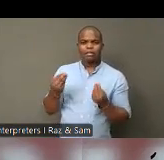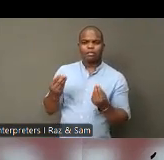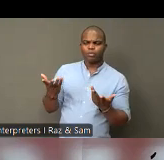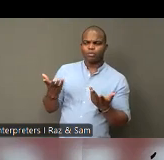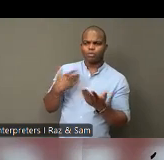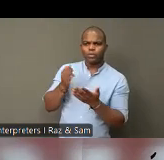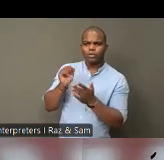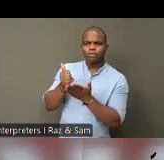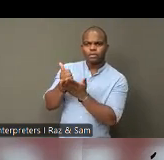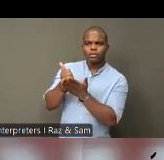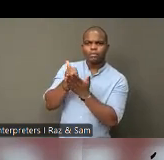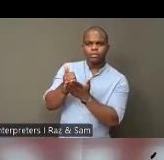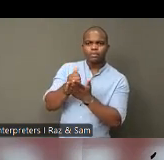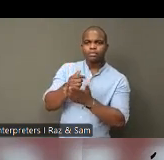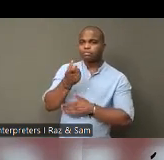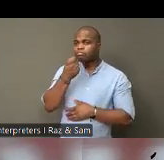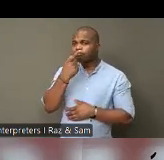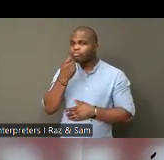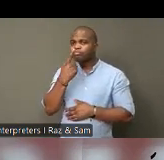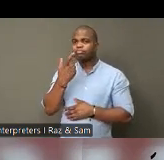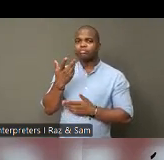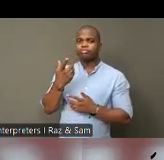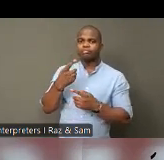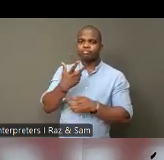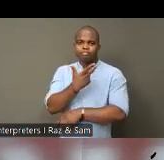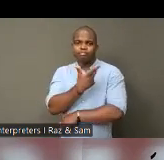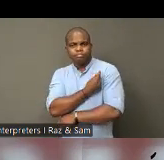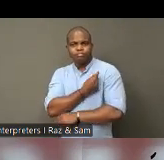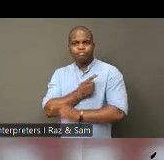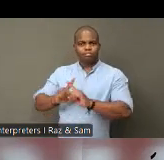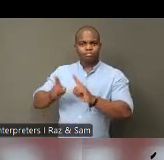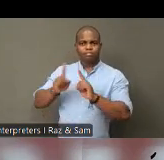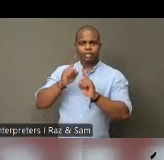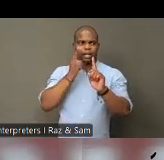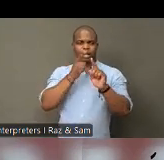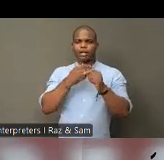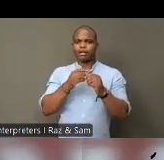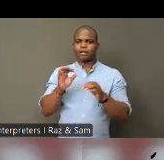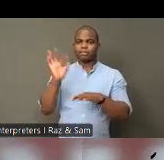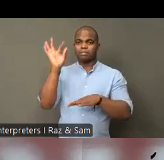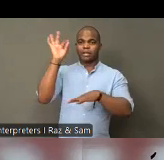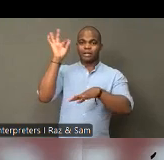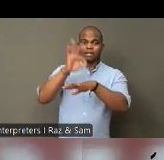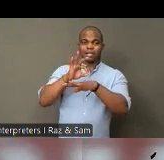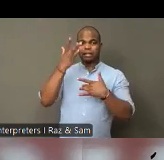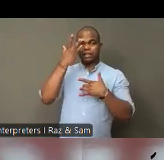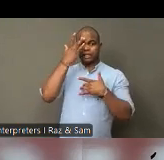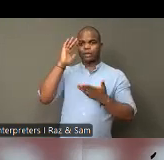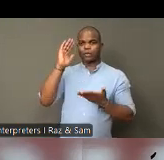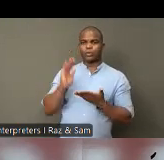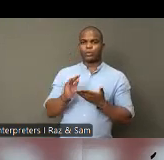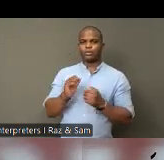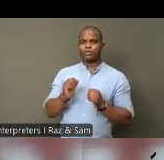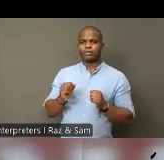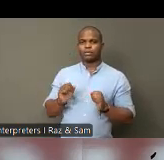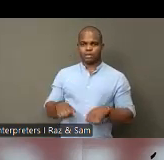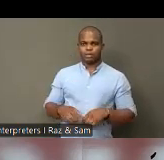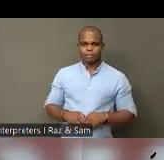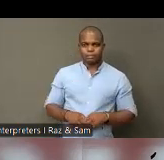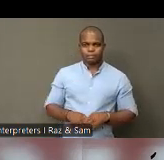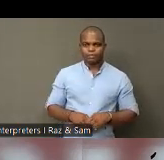nós ainda não tomamos uma decisão, mas estamos explorando essa possibilidade. Em